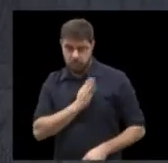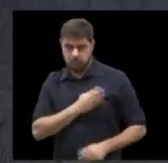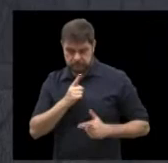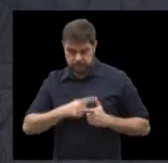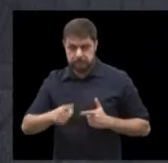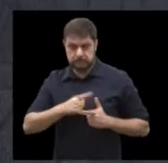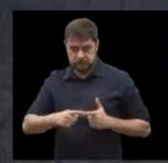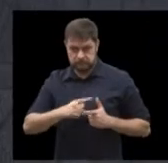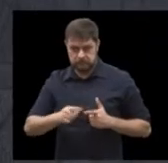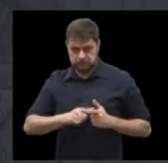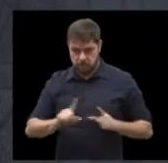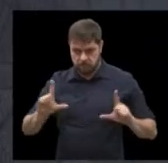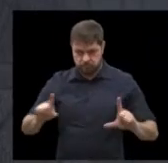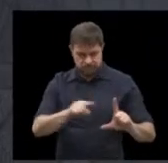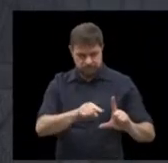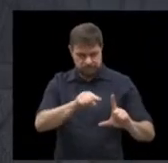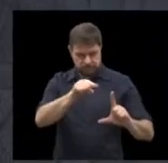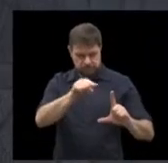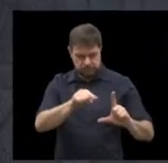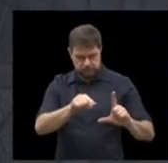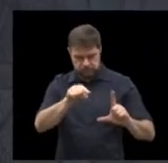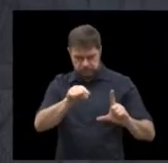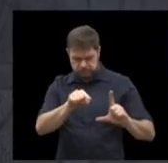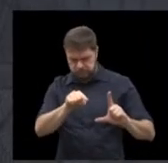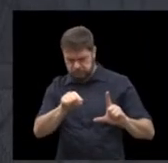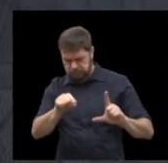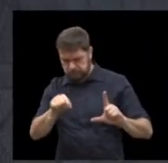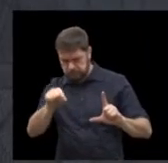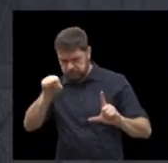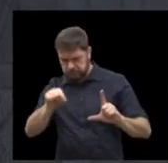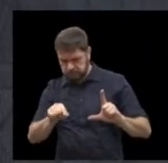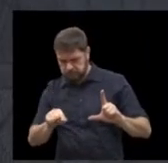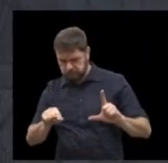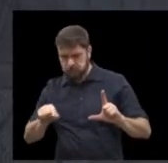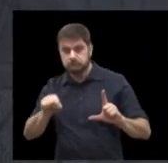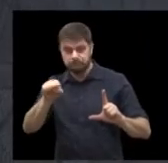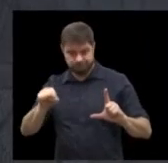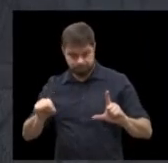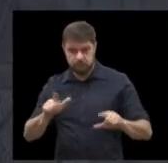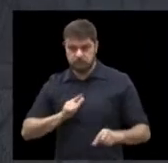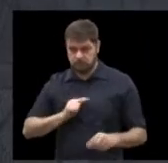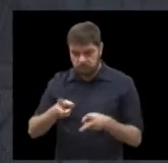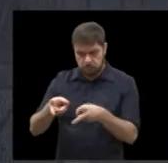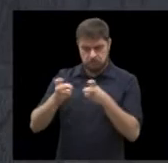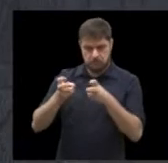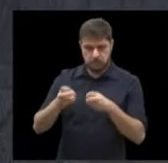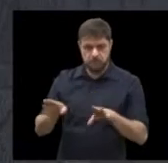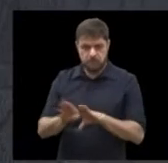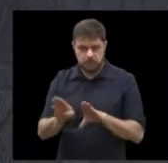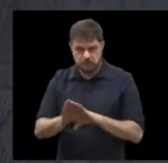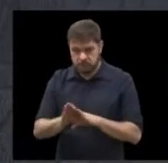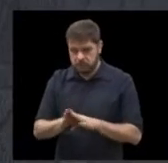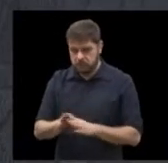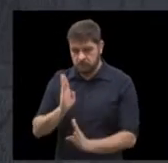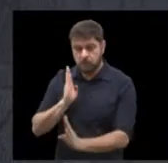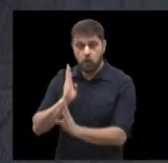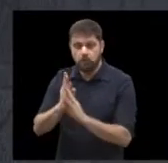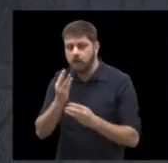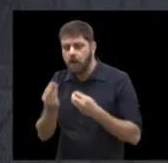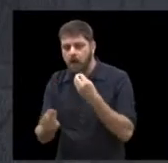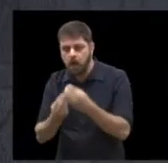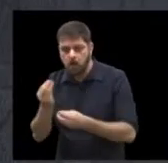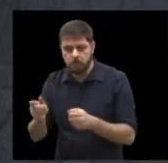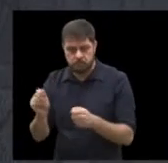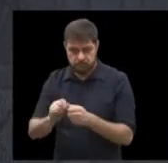dá alteração no eletrocardiograma, também é uma importante. Mas o diagnóstico importante, o diagnóstico preto no branco, vem com